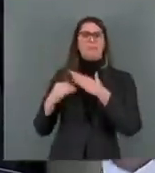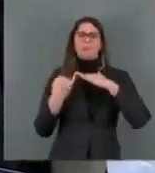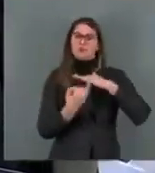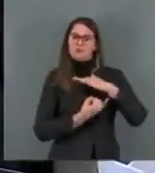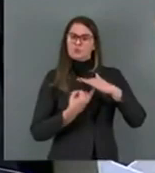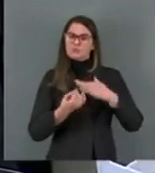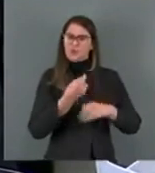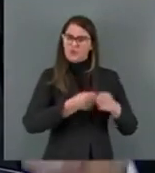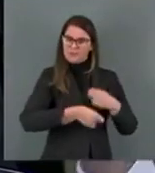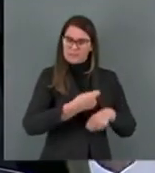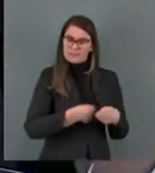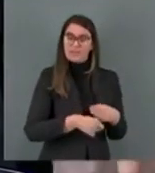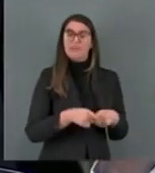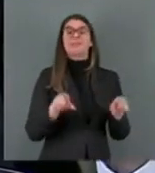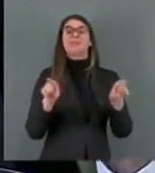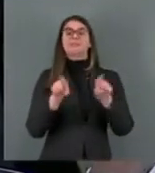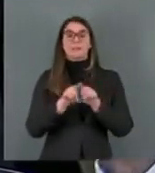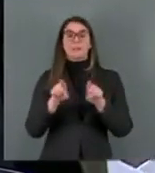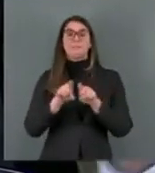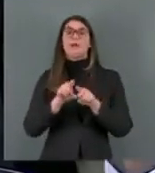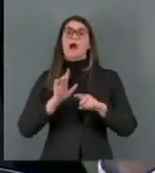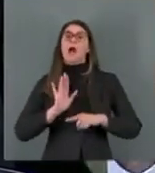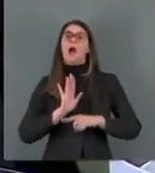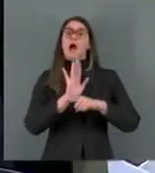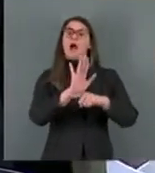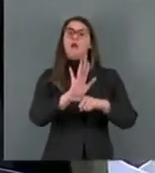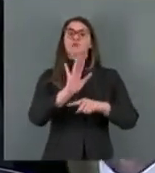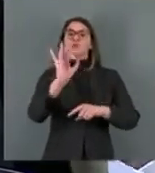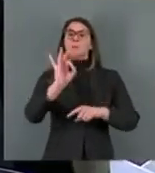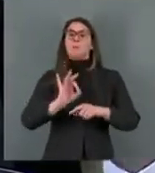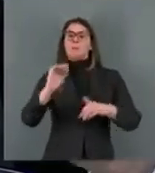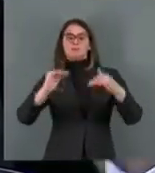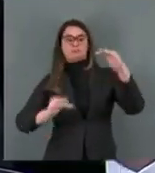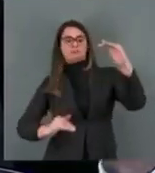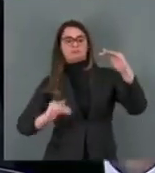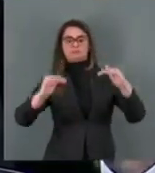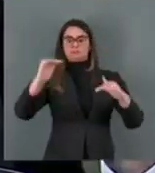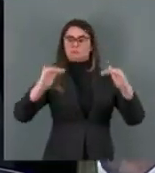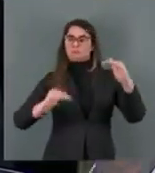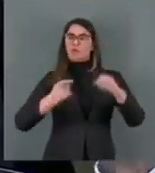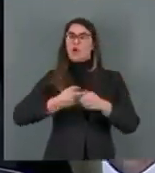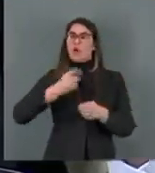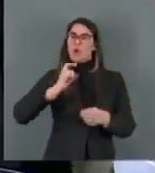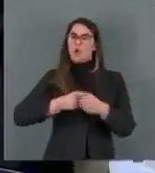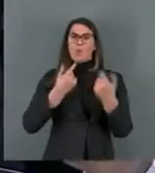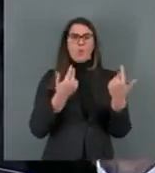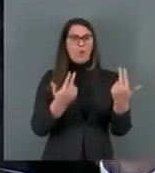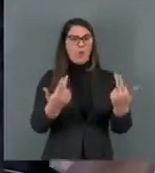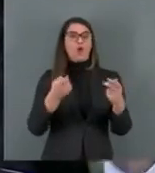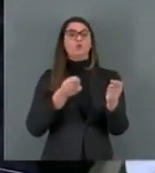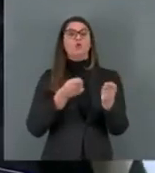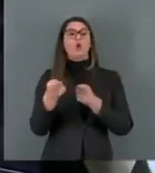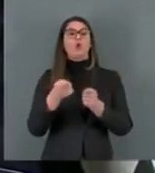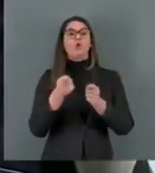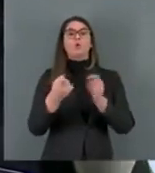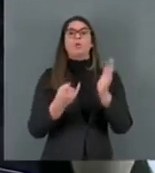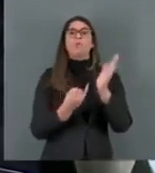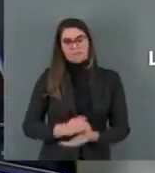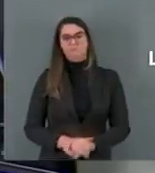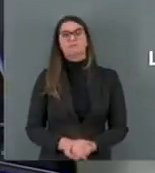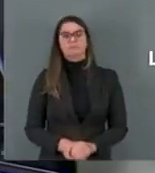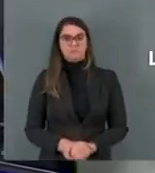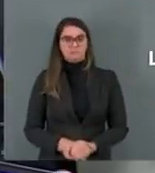instituições financeiras, também contribuam proporcionalmente ao seu tamanho, aos seus lucros, no controle inflacionário do